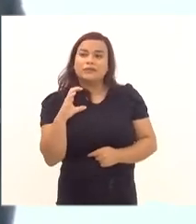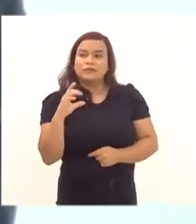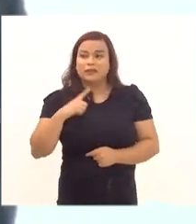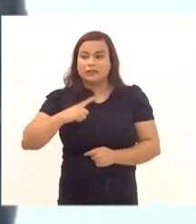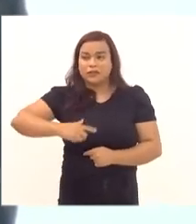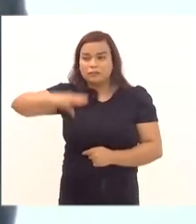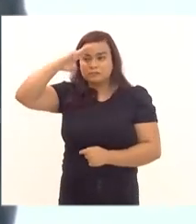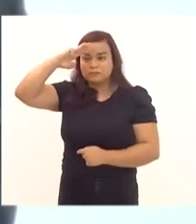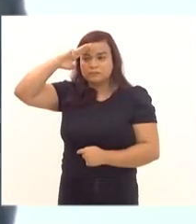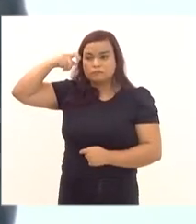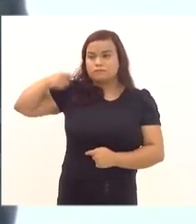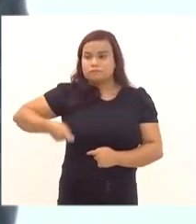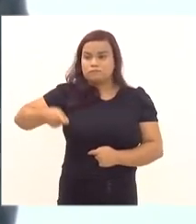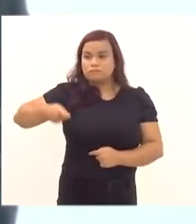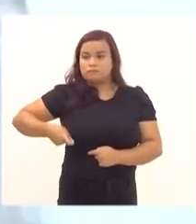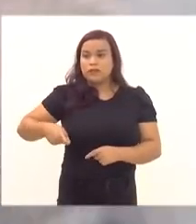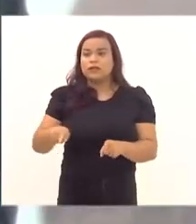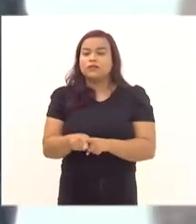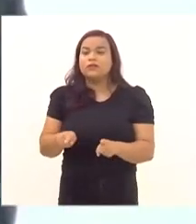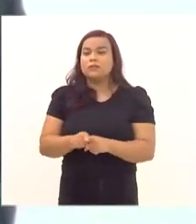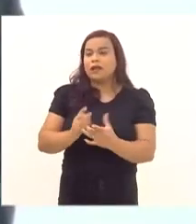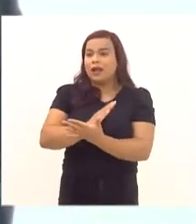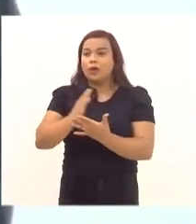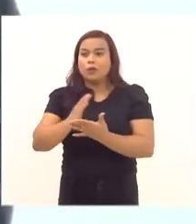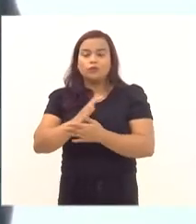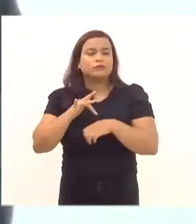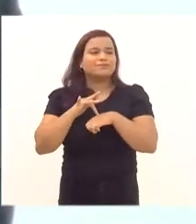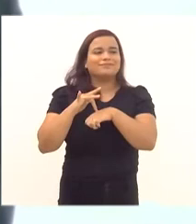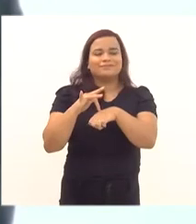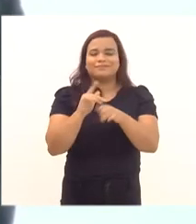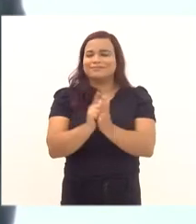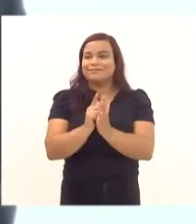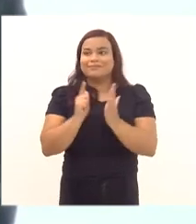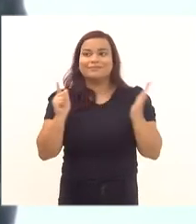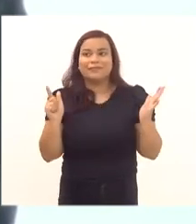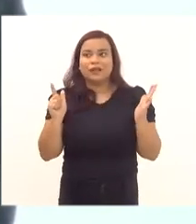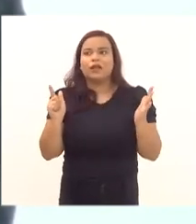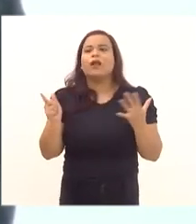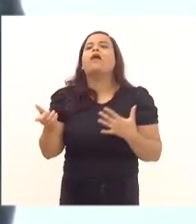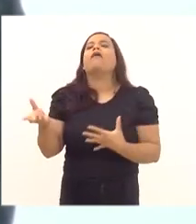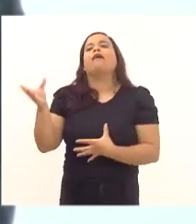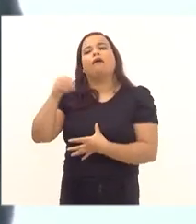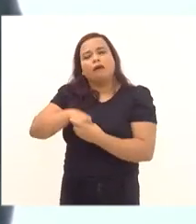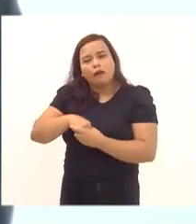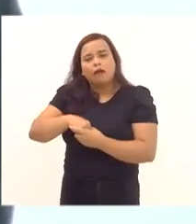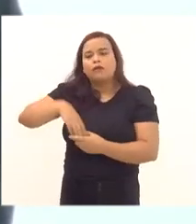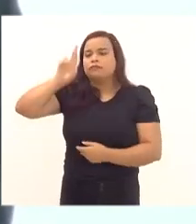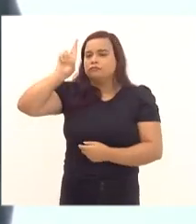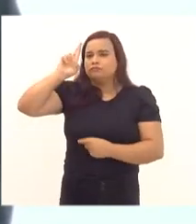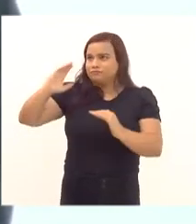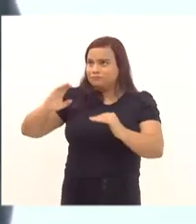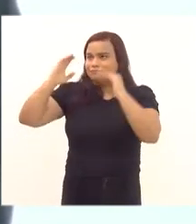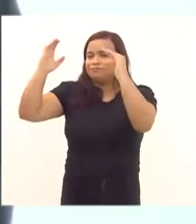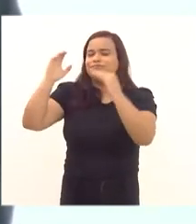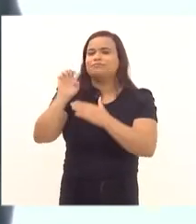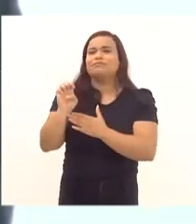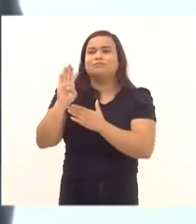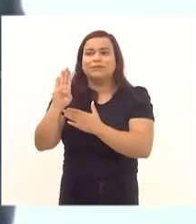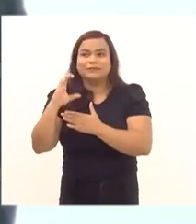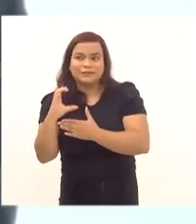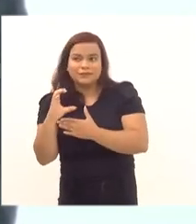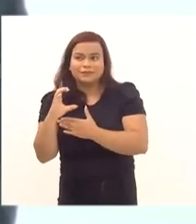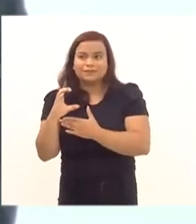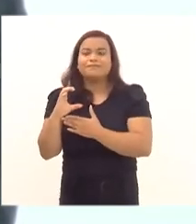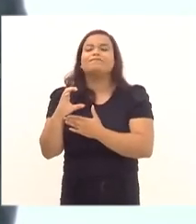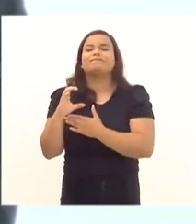militares e um pseudo jornalistas no alto comando da nbc que gere a empresa de